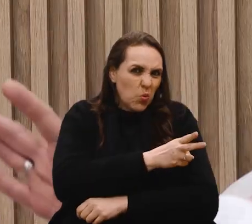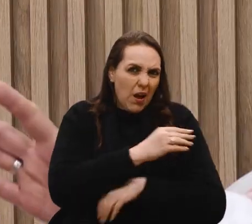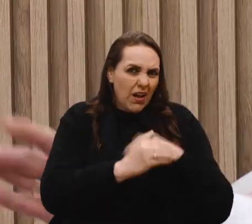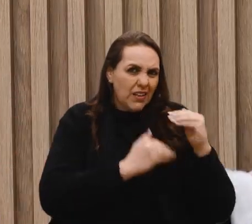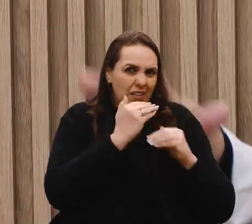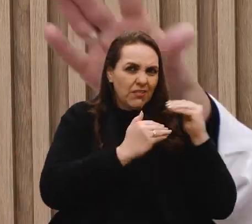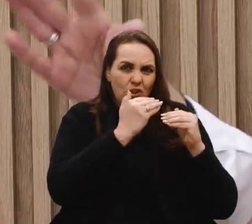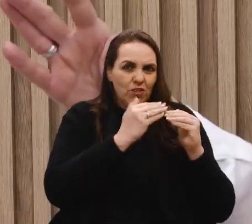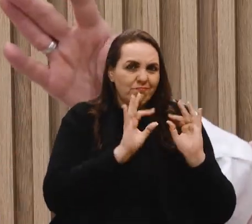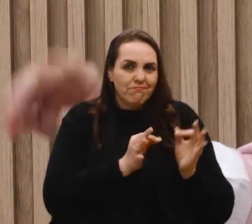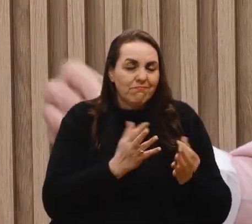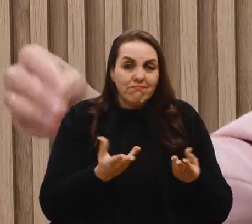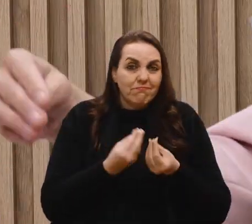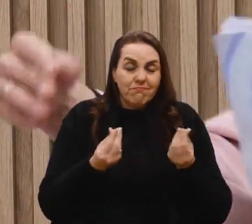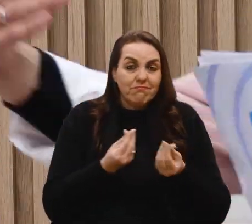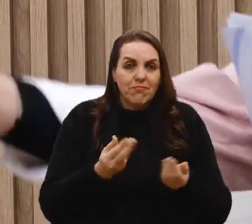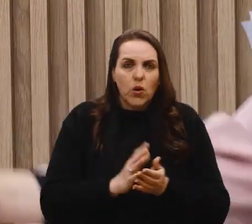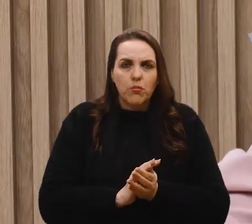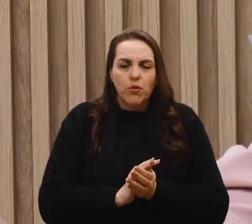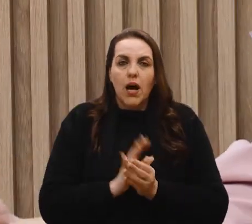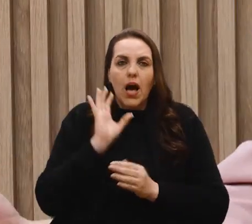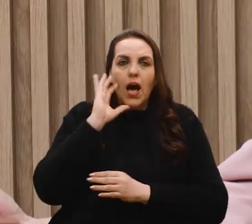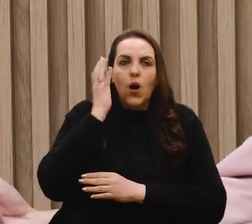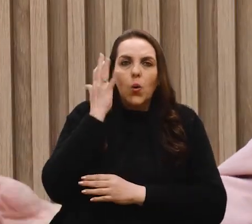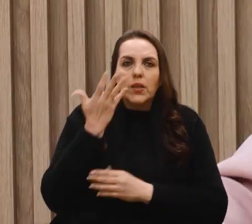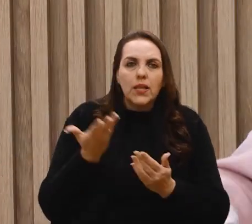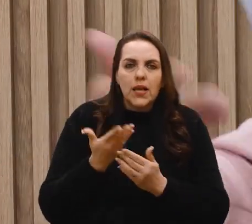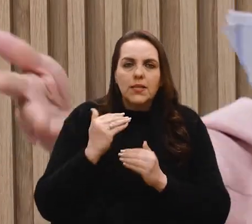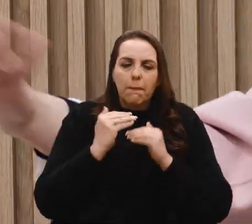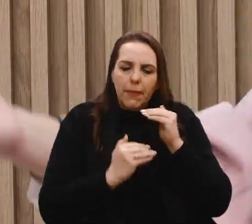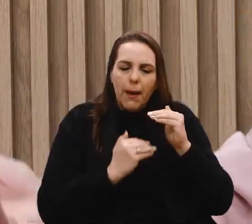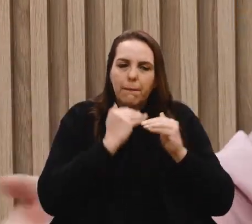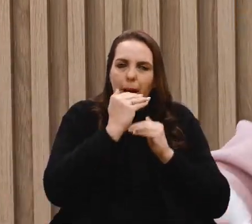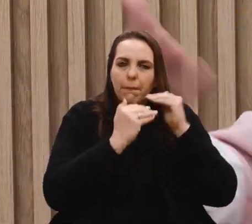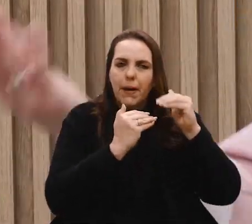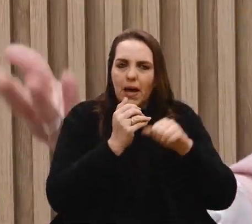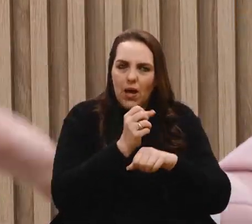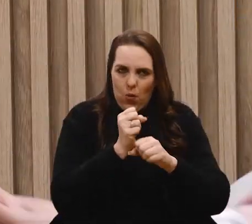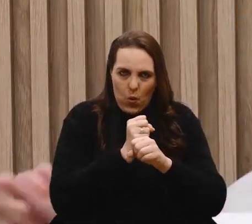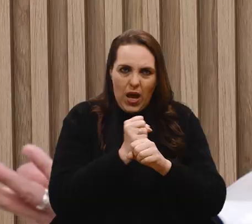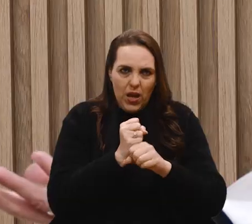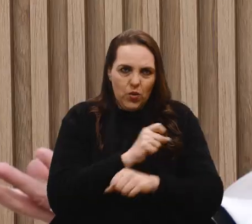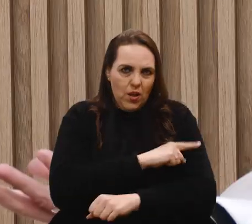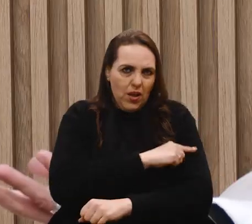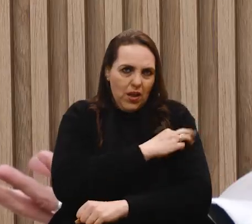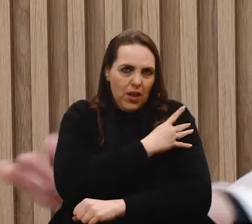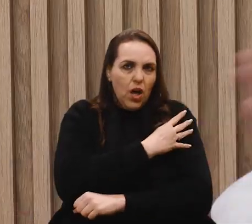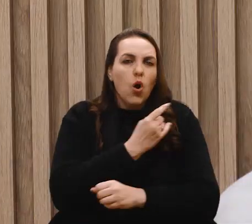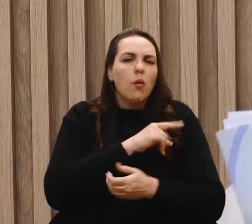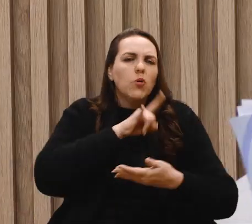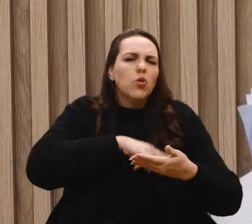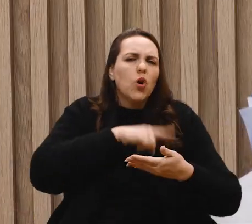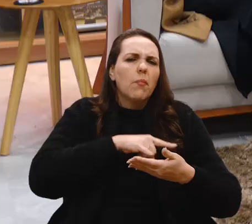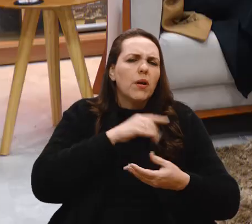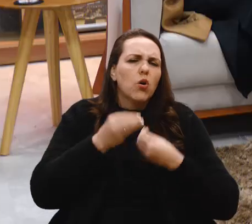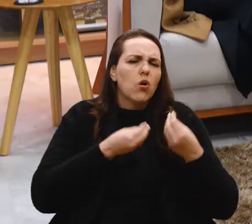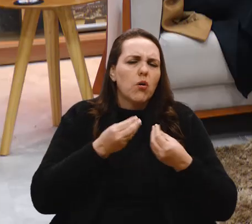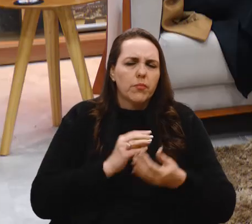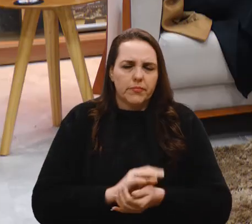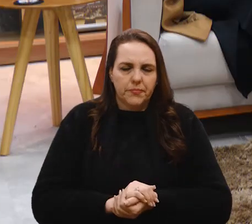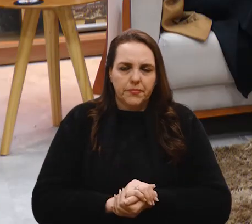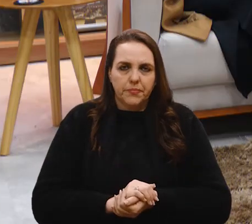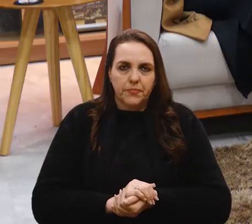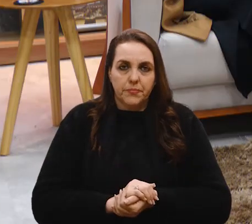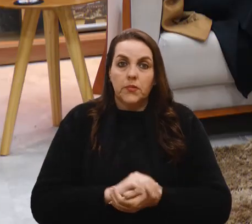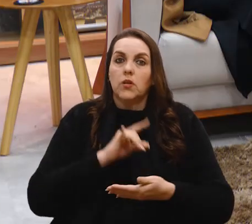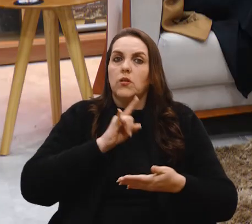dar certo, enfim, como é que acontece essa progressão e como que ela é documentada, como é que acontece esse processo? A documentação, ela